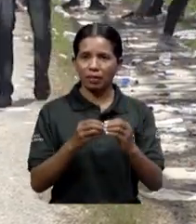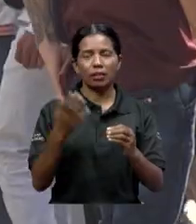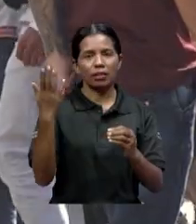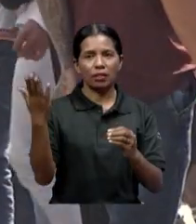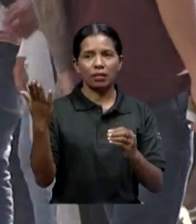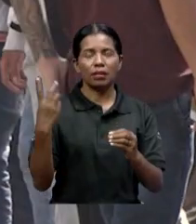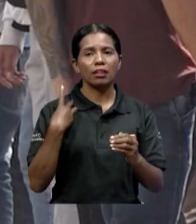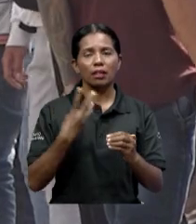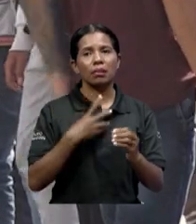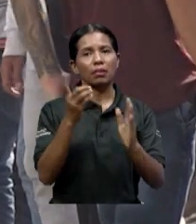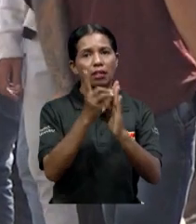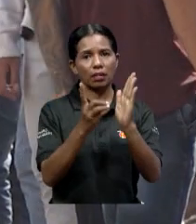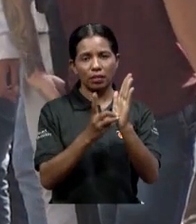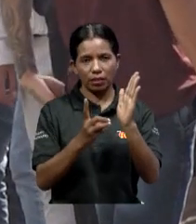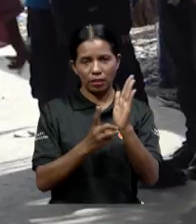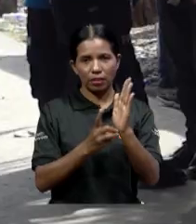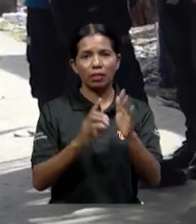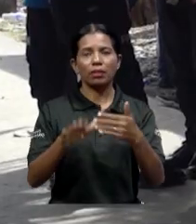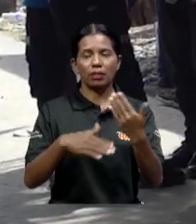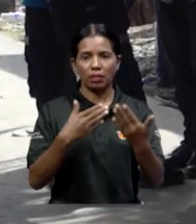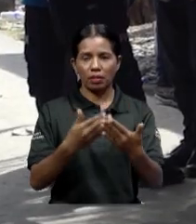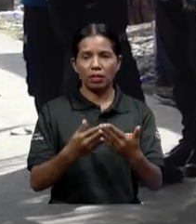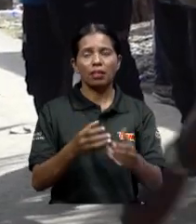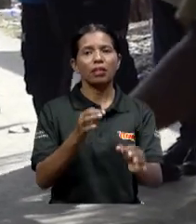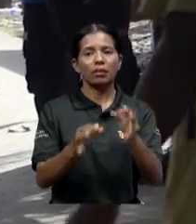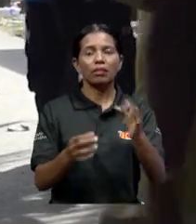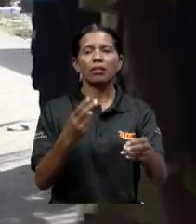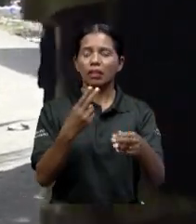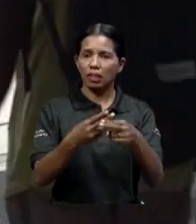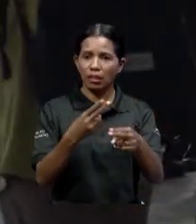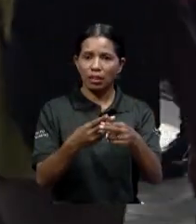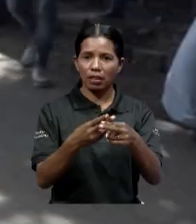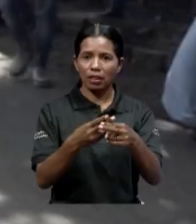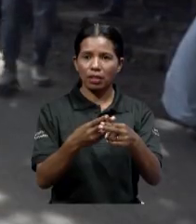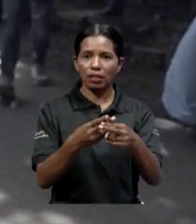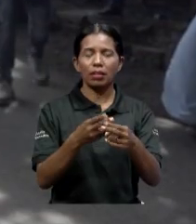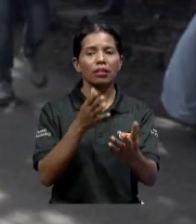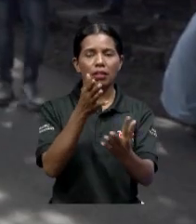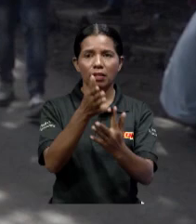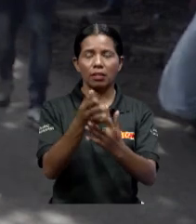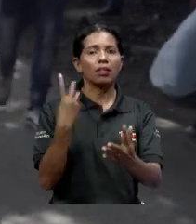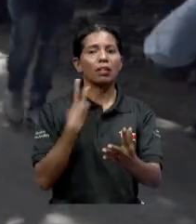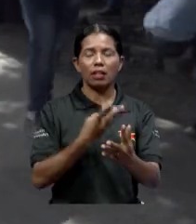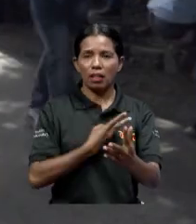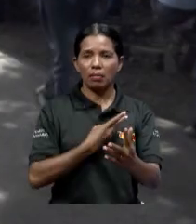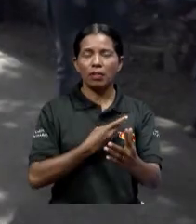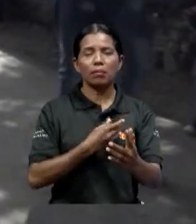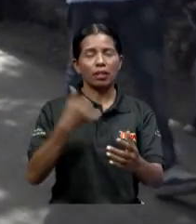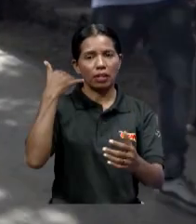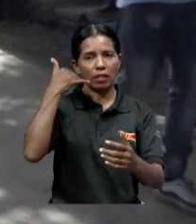ia a minha data management, quando naran, quando tama, tamona, automaticamente a me